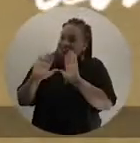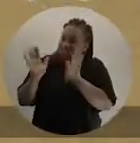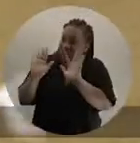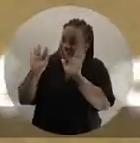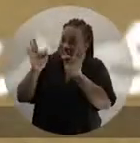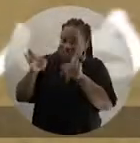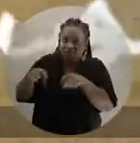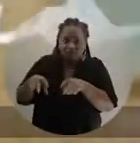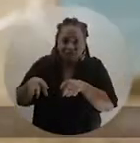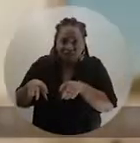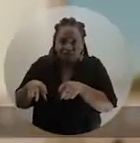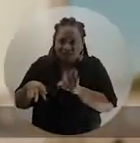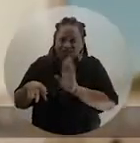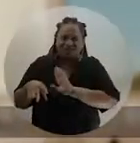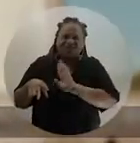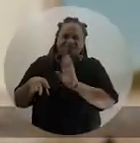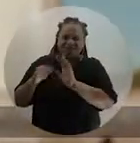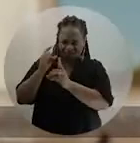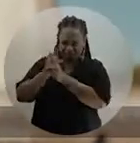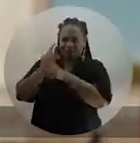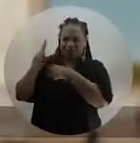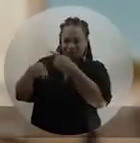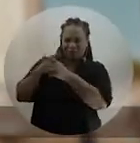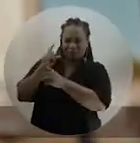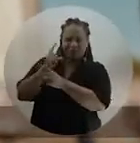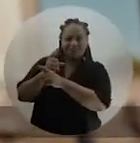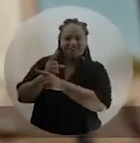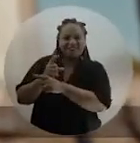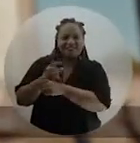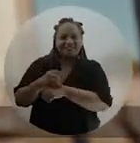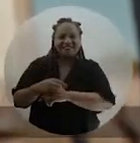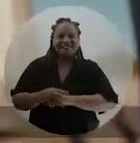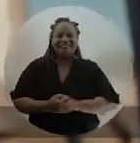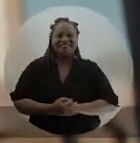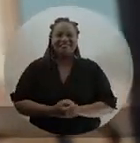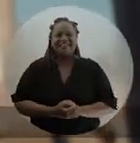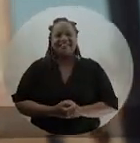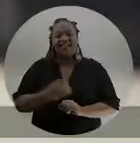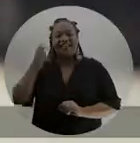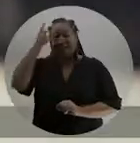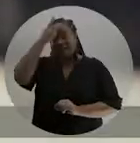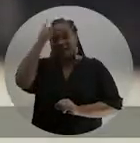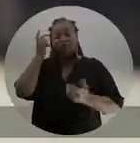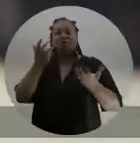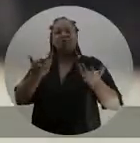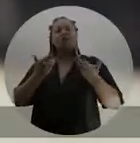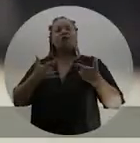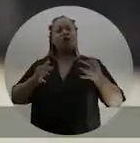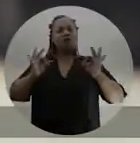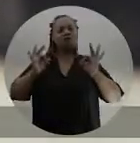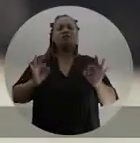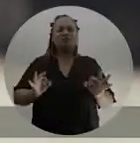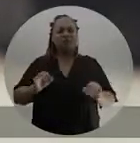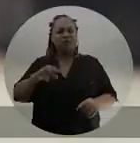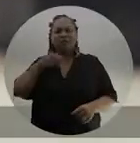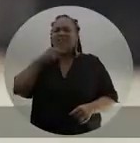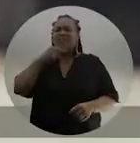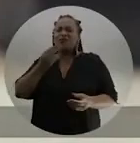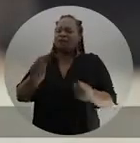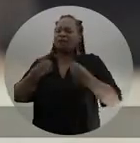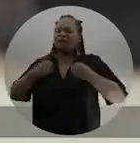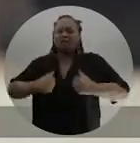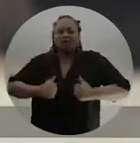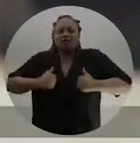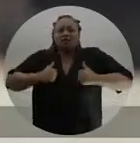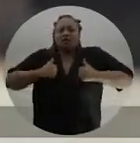isso não é um adeus, é só um até já. As pessoas querem dignidade e isso a CM